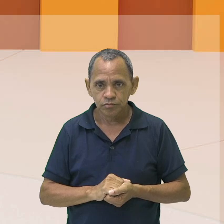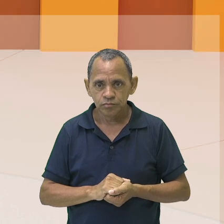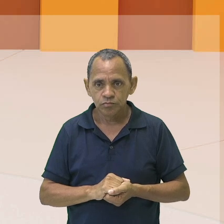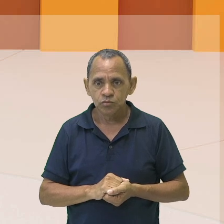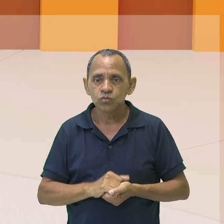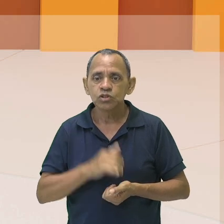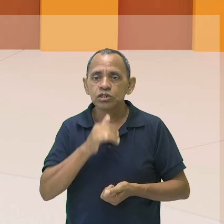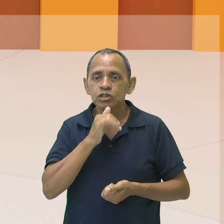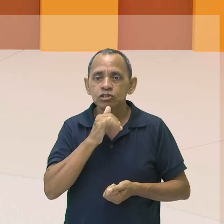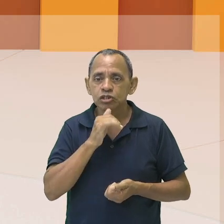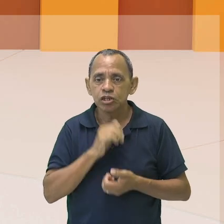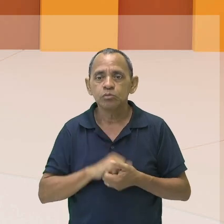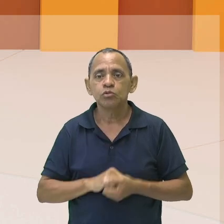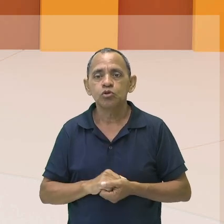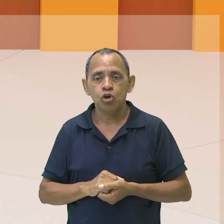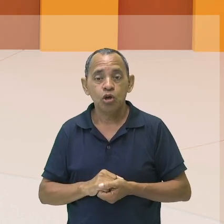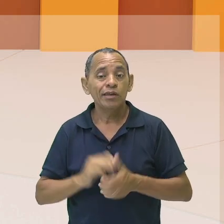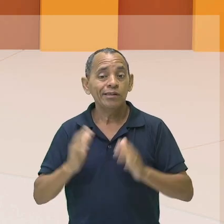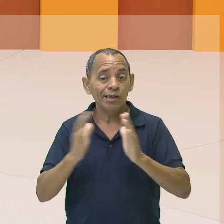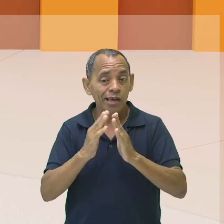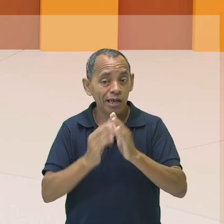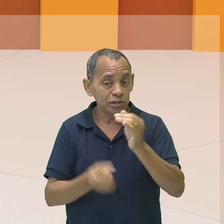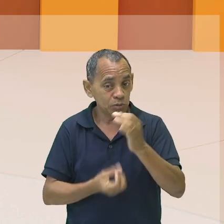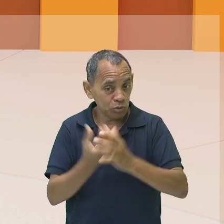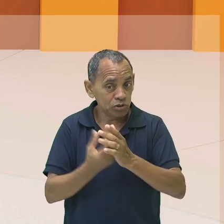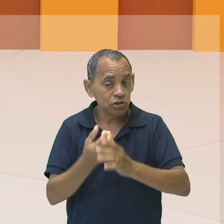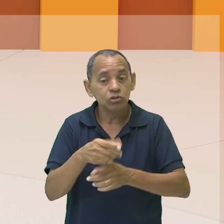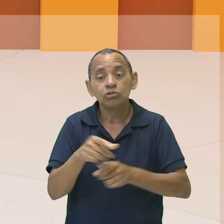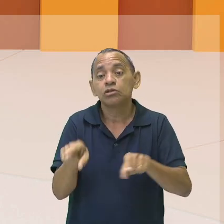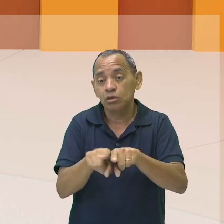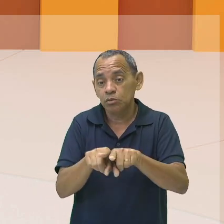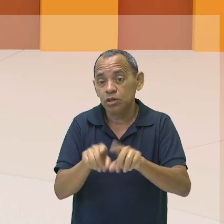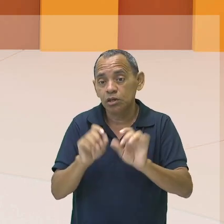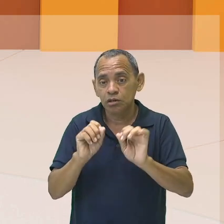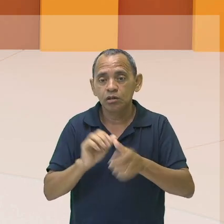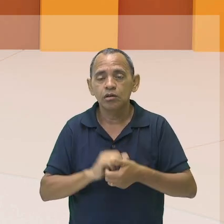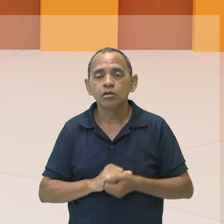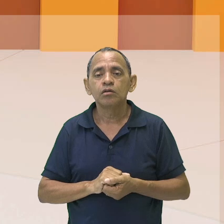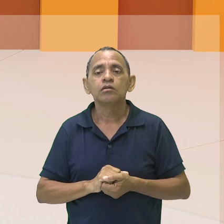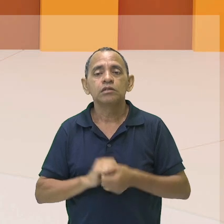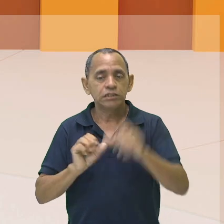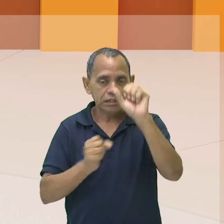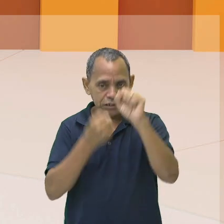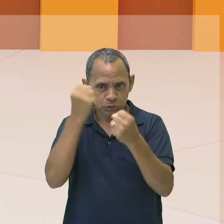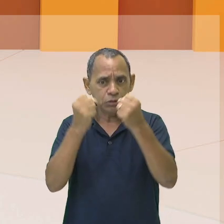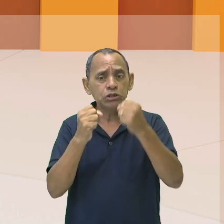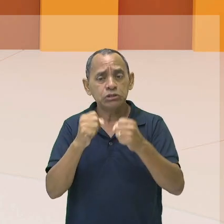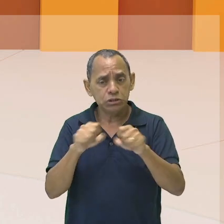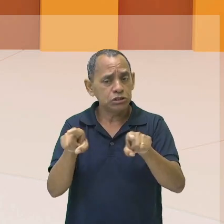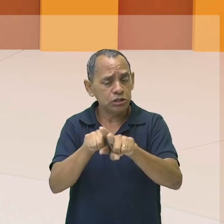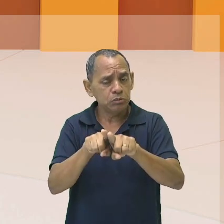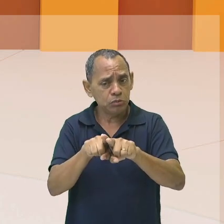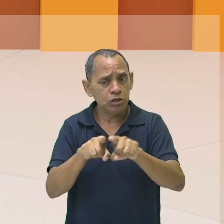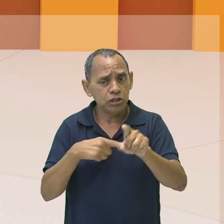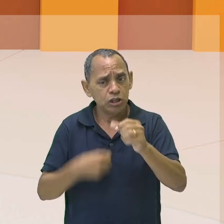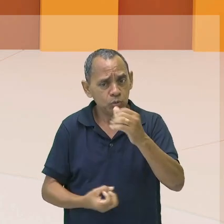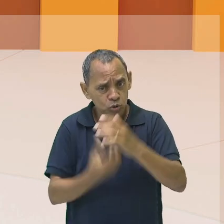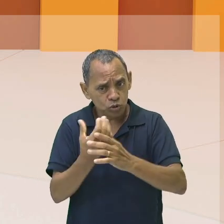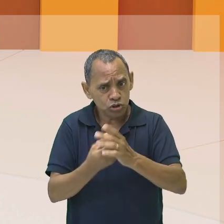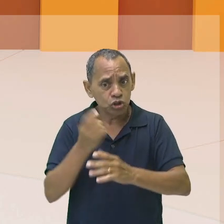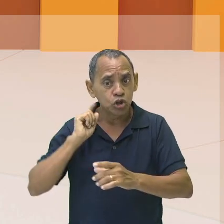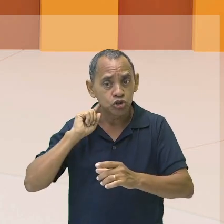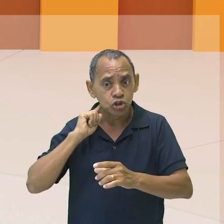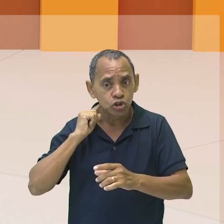da gente. O lixo industrial, vindo da atividade industrial. Nós temos também o lixo hospitalar, que é produzido